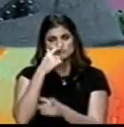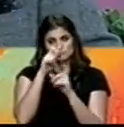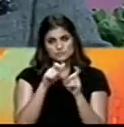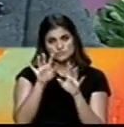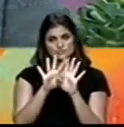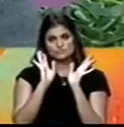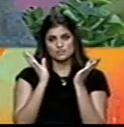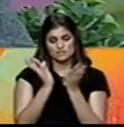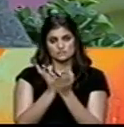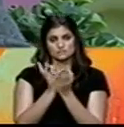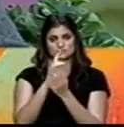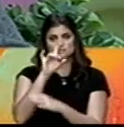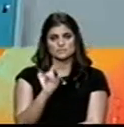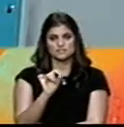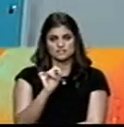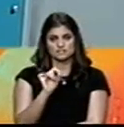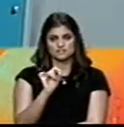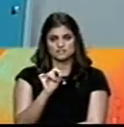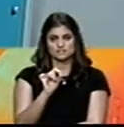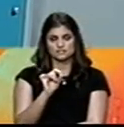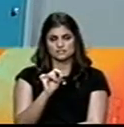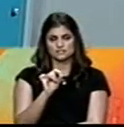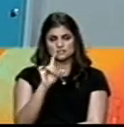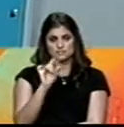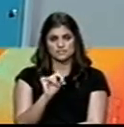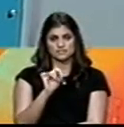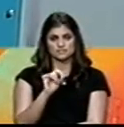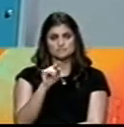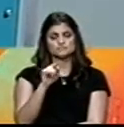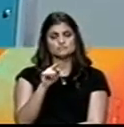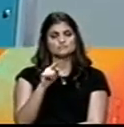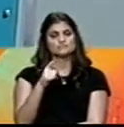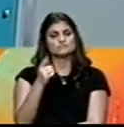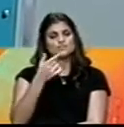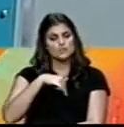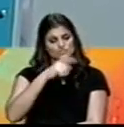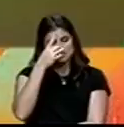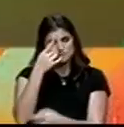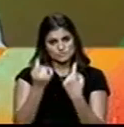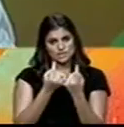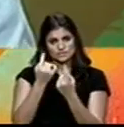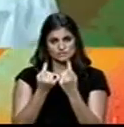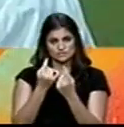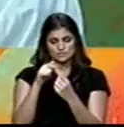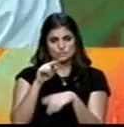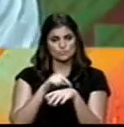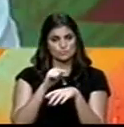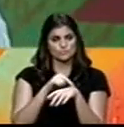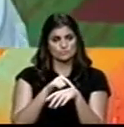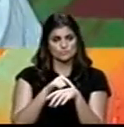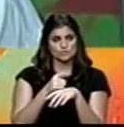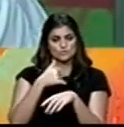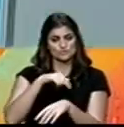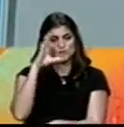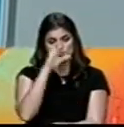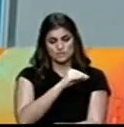como também... E agregador, não é? No agregadores fundo, também. No fundo nós esquecemos muitas porque vezes porque em determinado somos... momento da história nós fomos um bocadinho